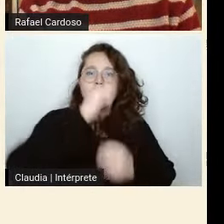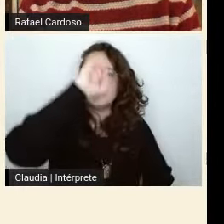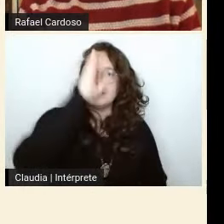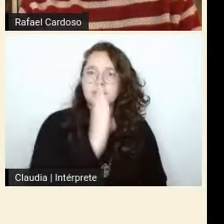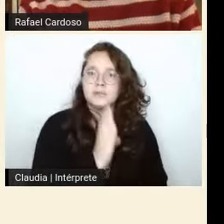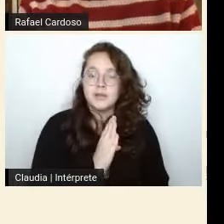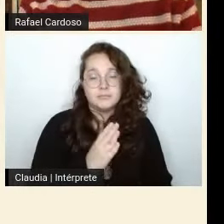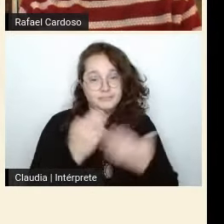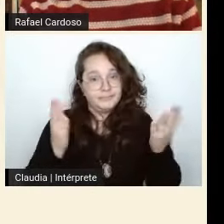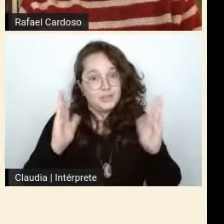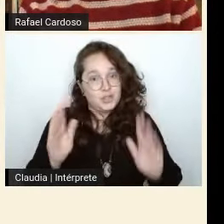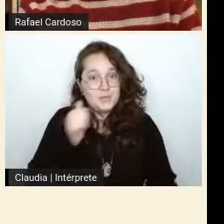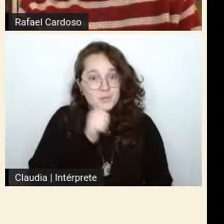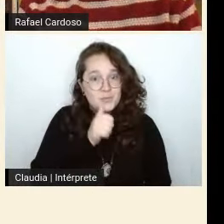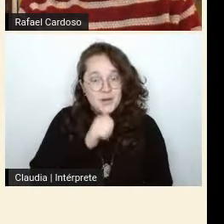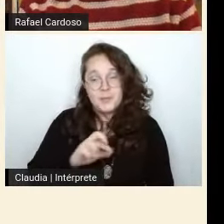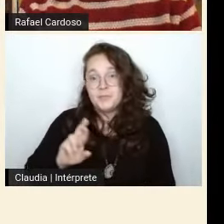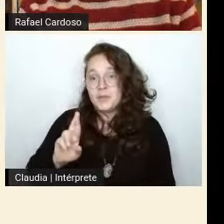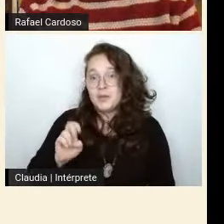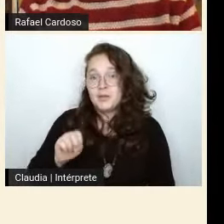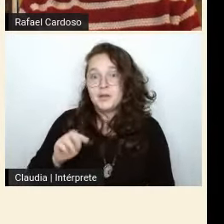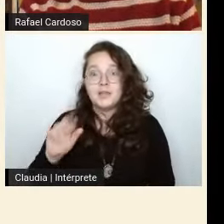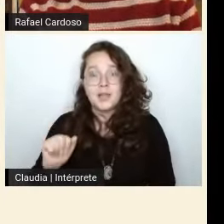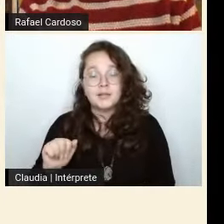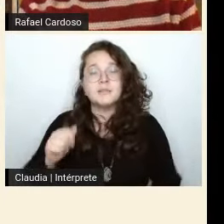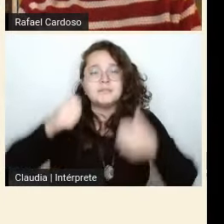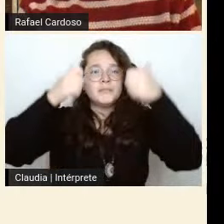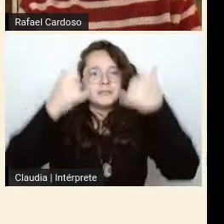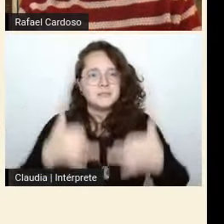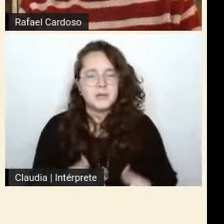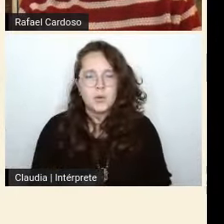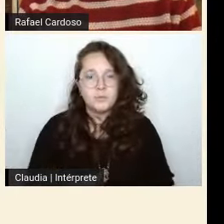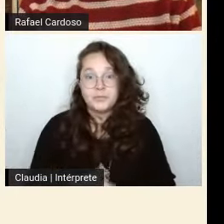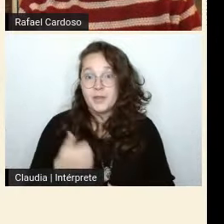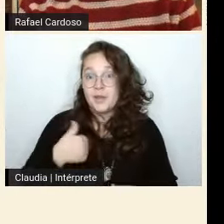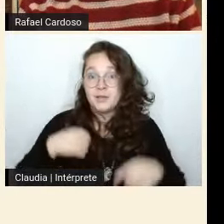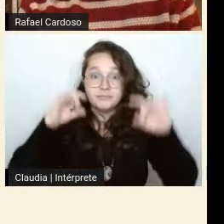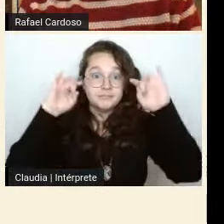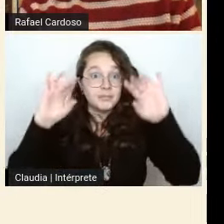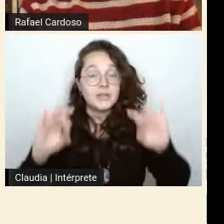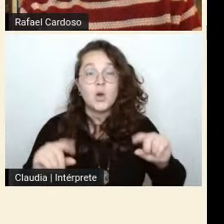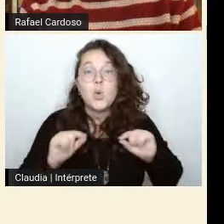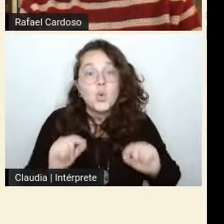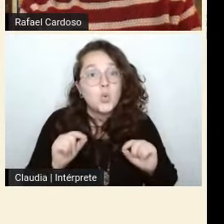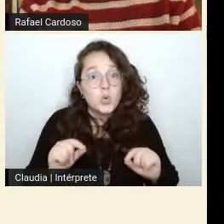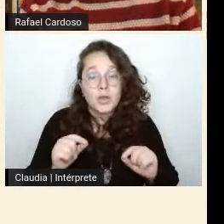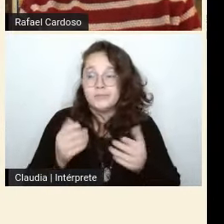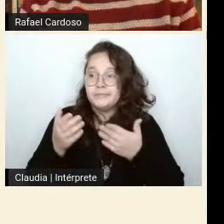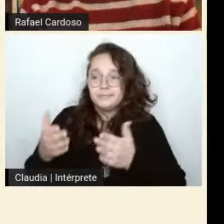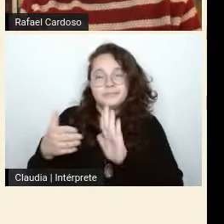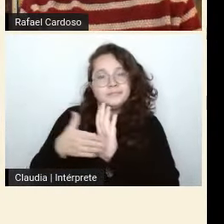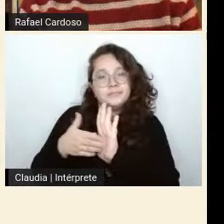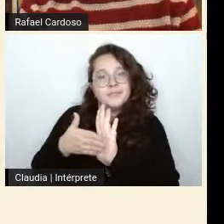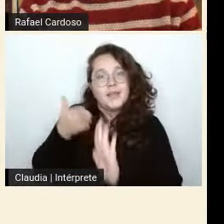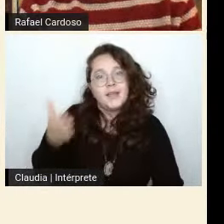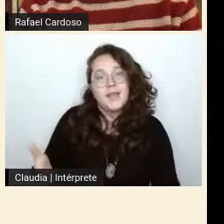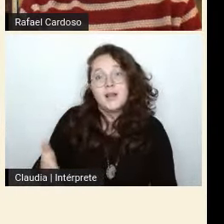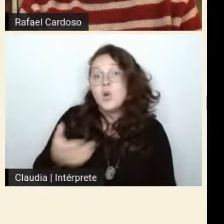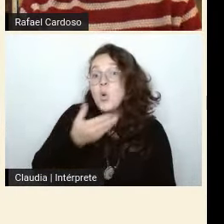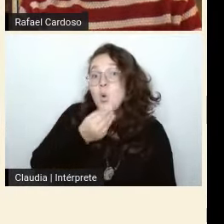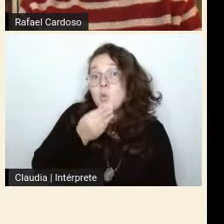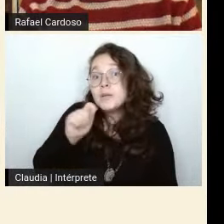Gomes Cardoso, em especial na promoção de Portinari, apelidado por ele de o Diego Rivera brasileiro.